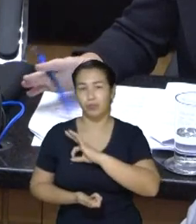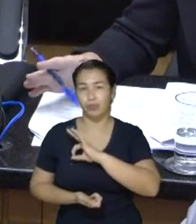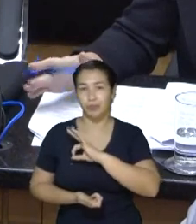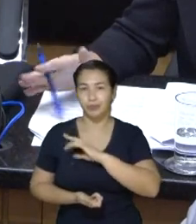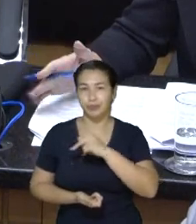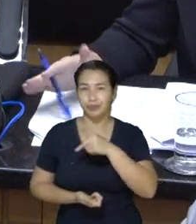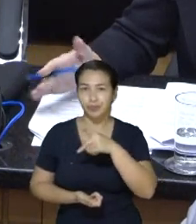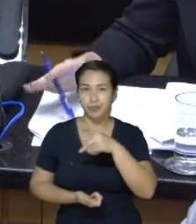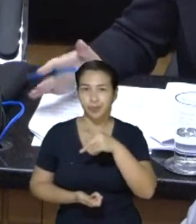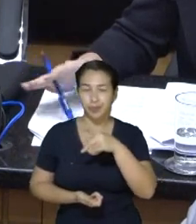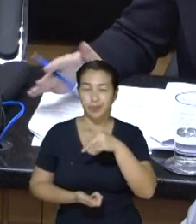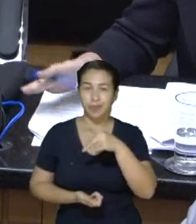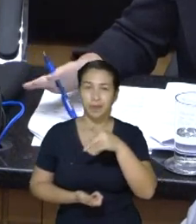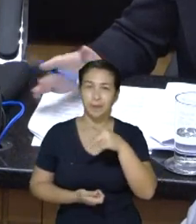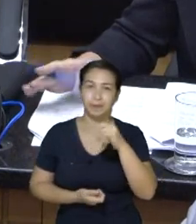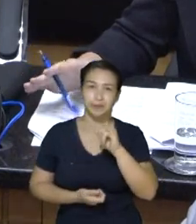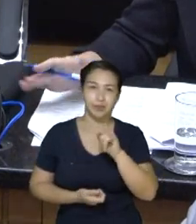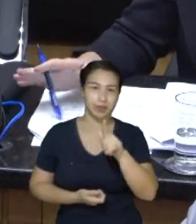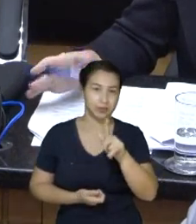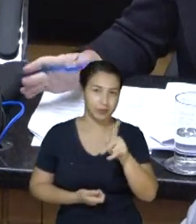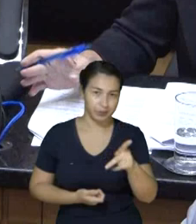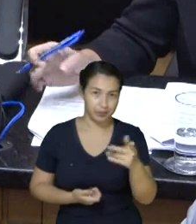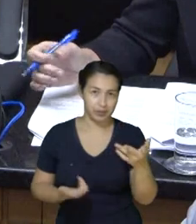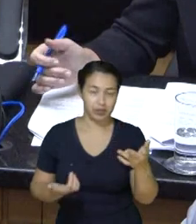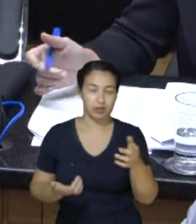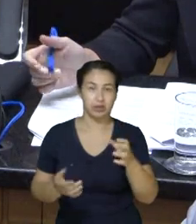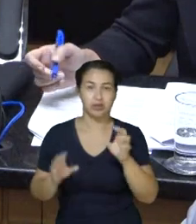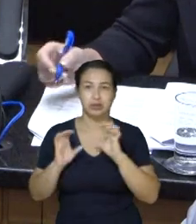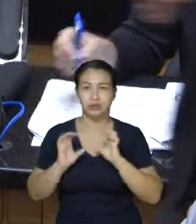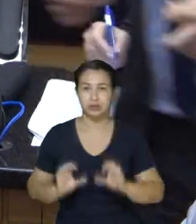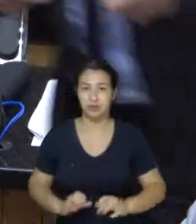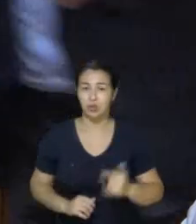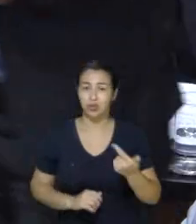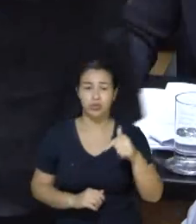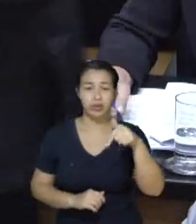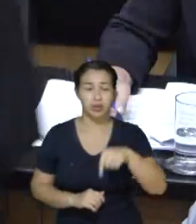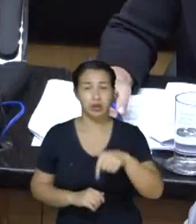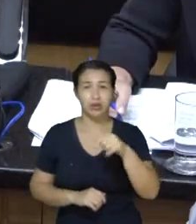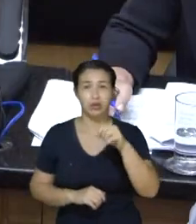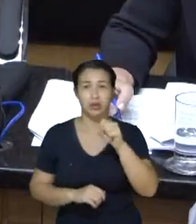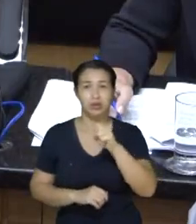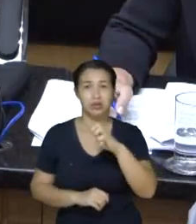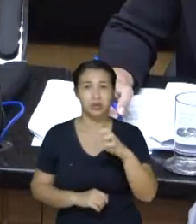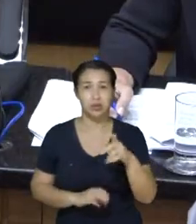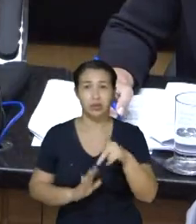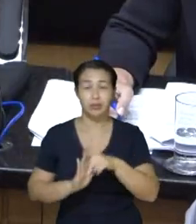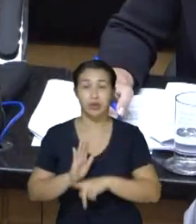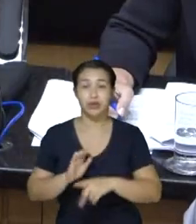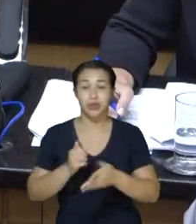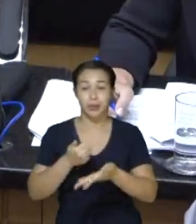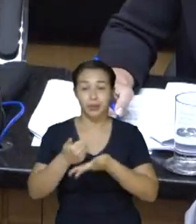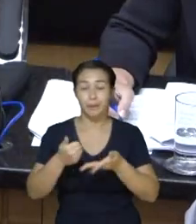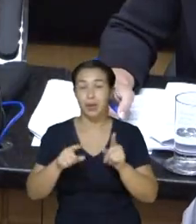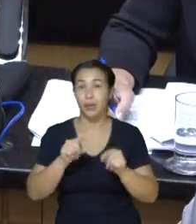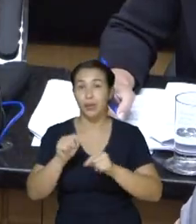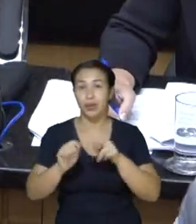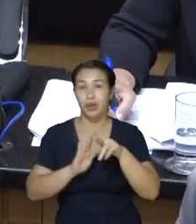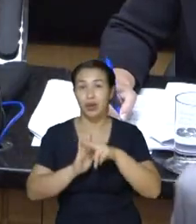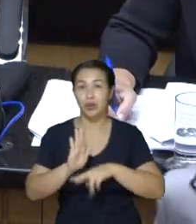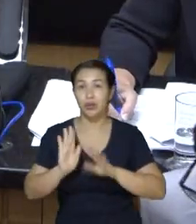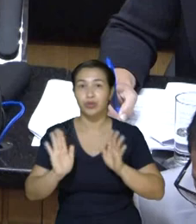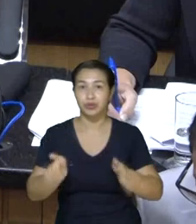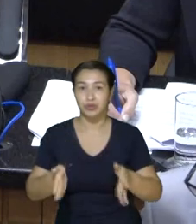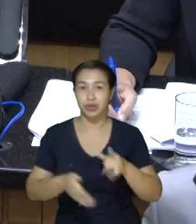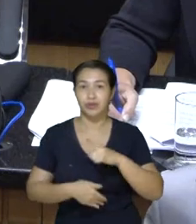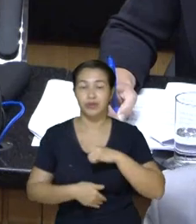civis, IGP, justamente porque hoje não existe no Estado de Santa Catarina um controle. Esse projeto foi baseado em um relatório já